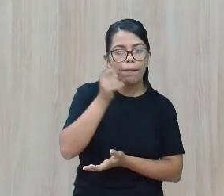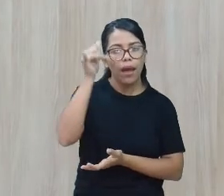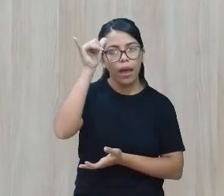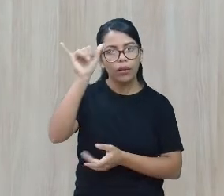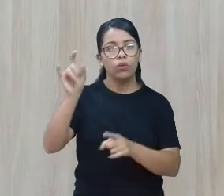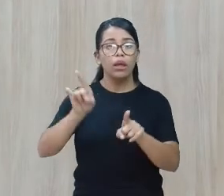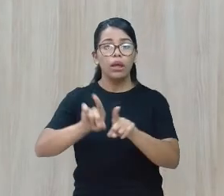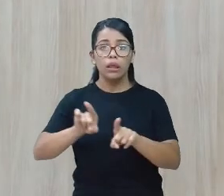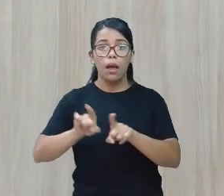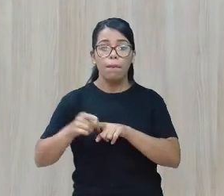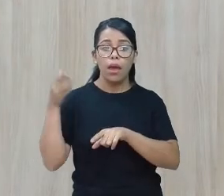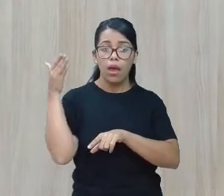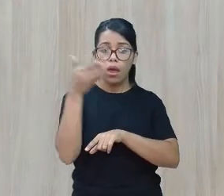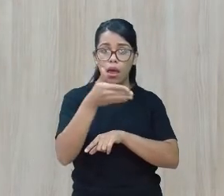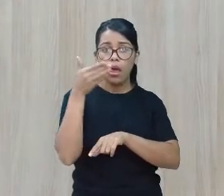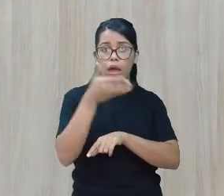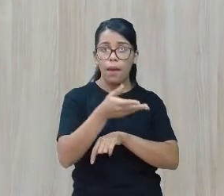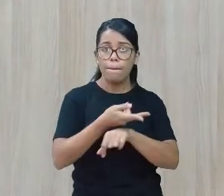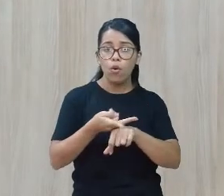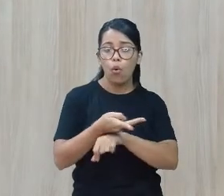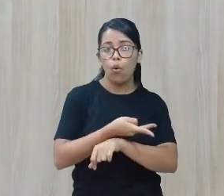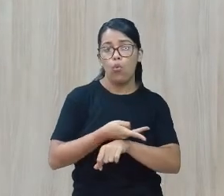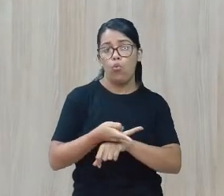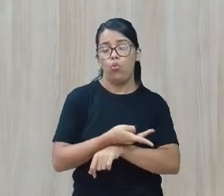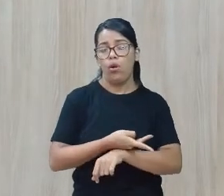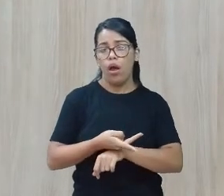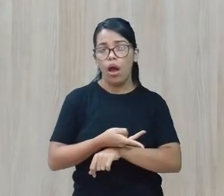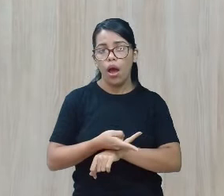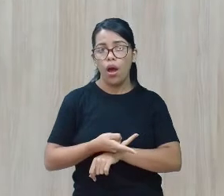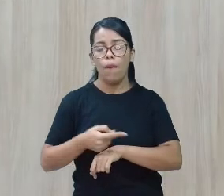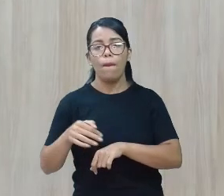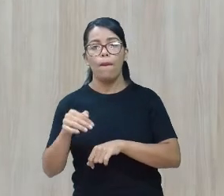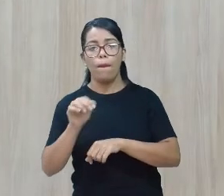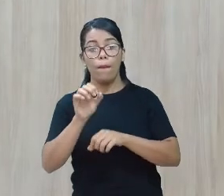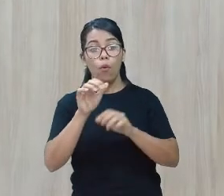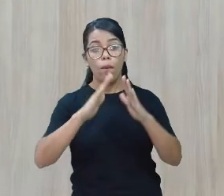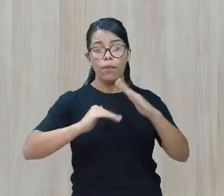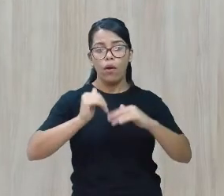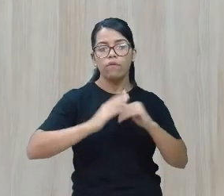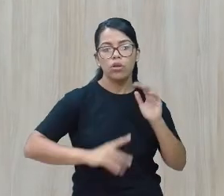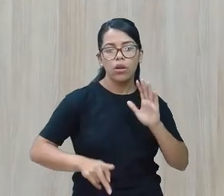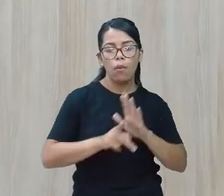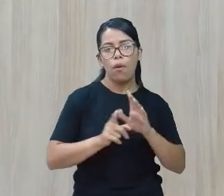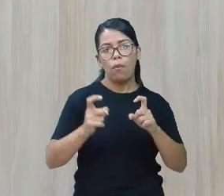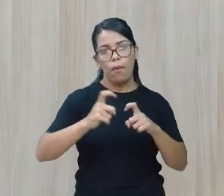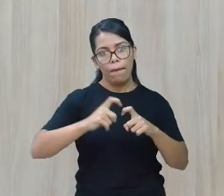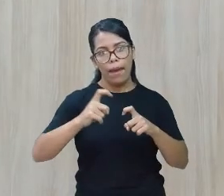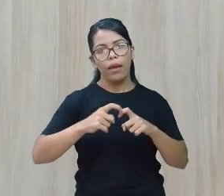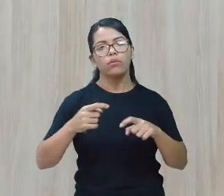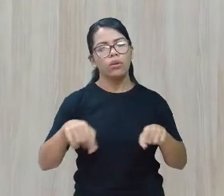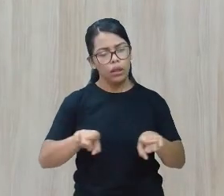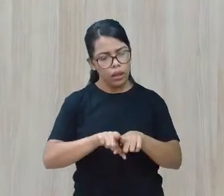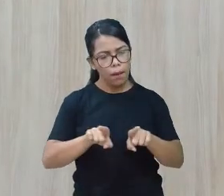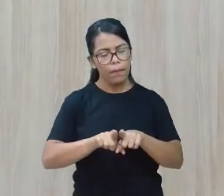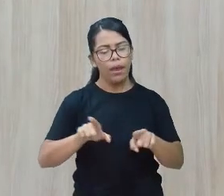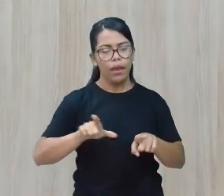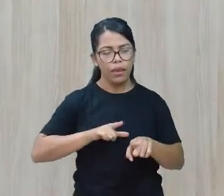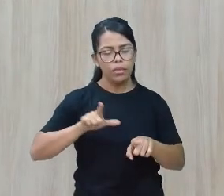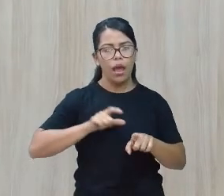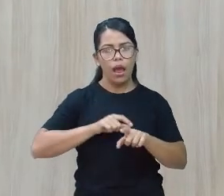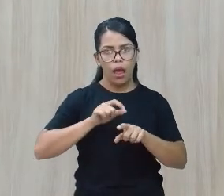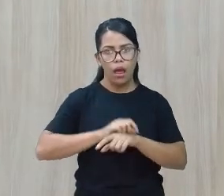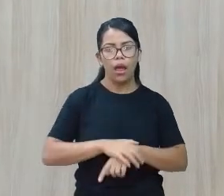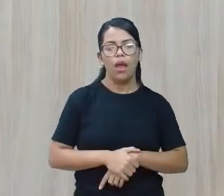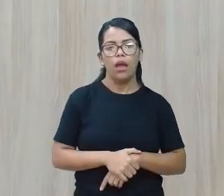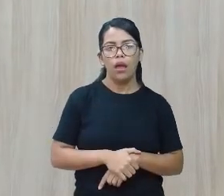também sempre o profissional, as unidades básicas de saúde, que tem também esse acolhimento e esse esclarecimento.